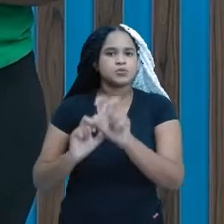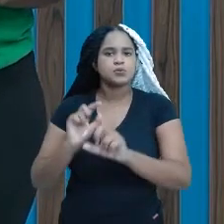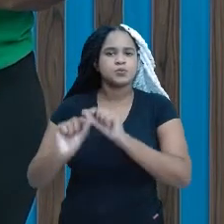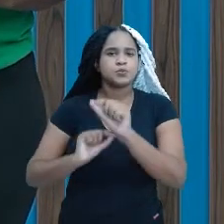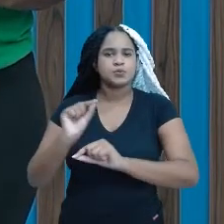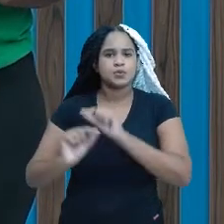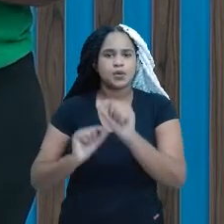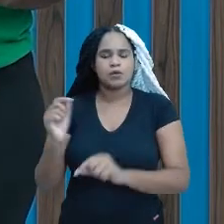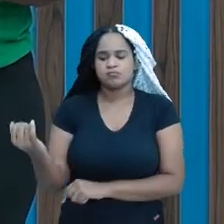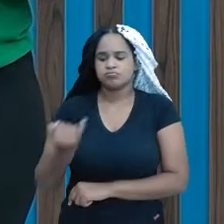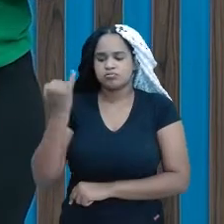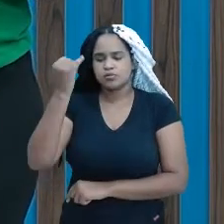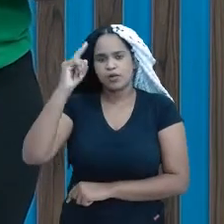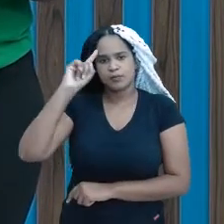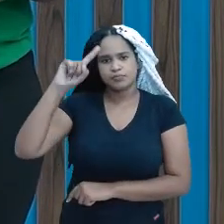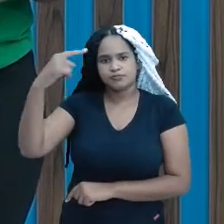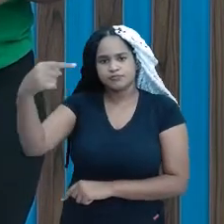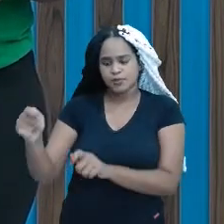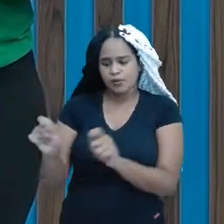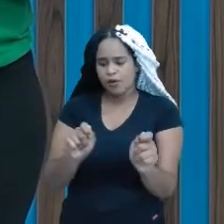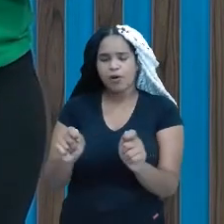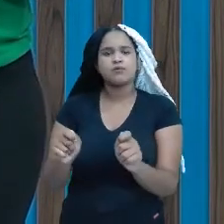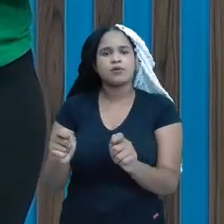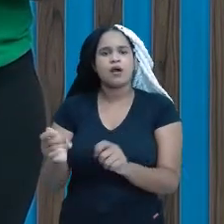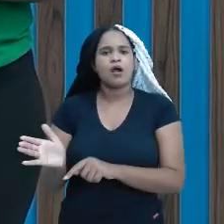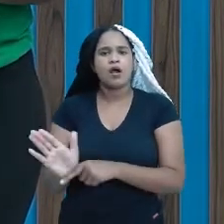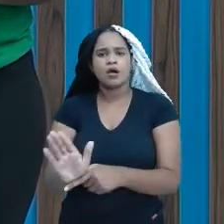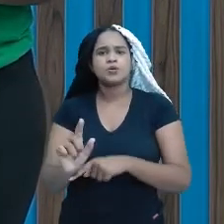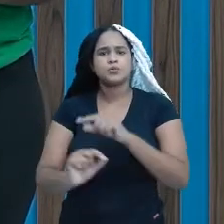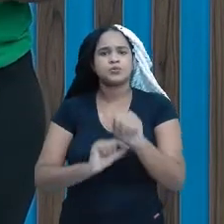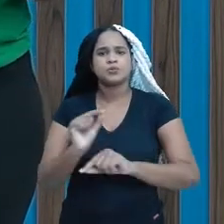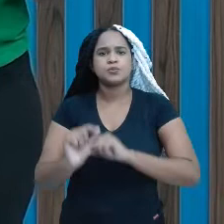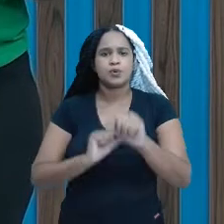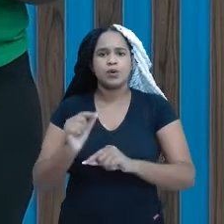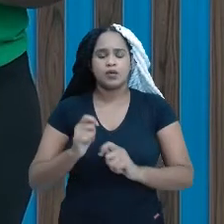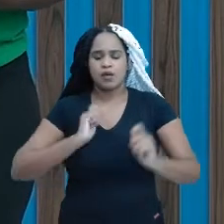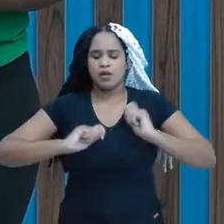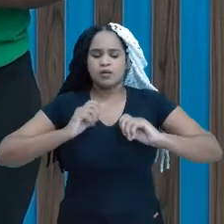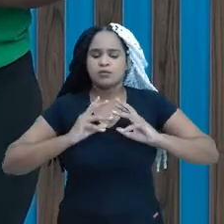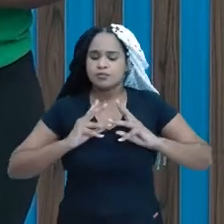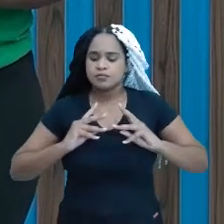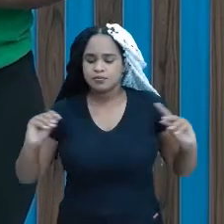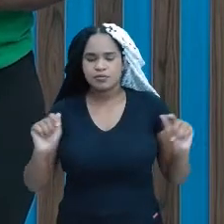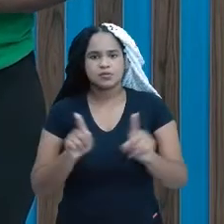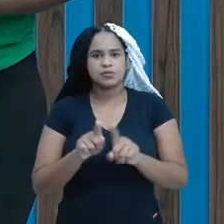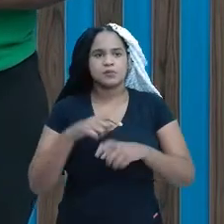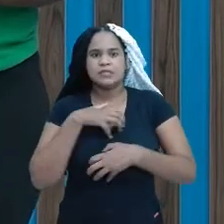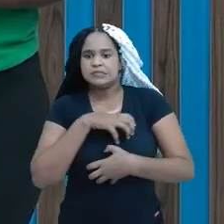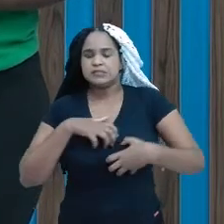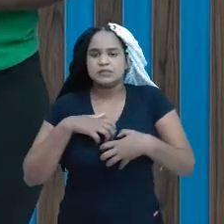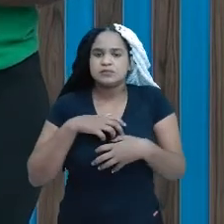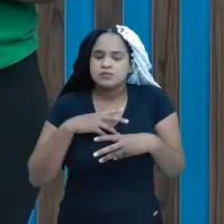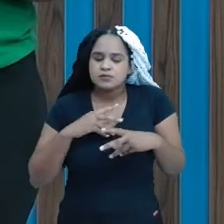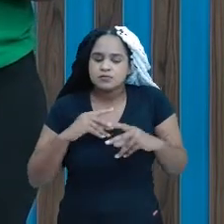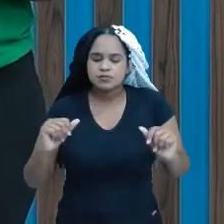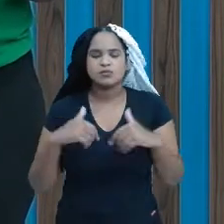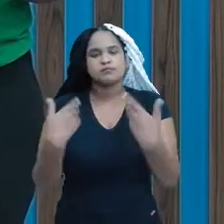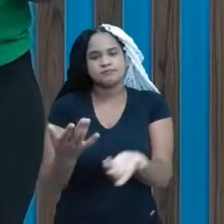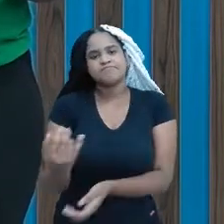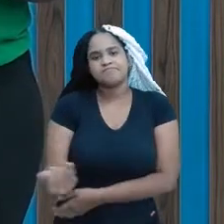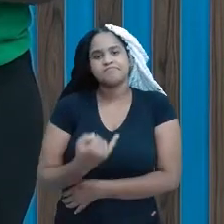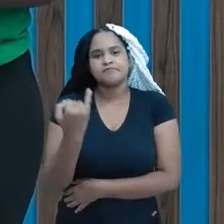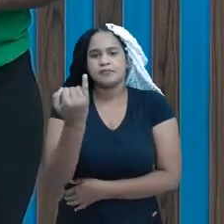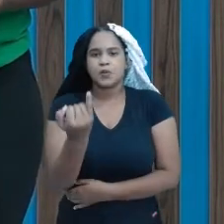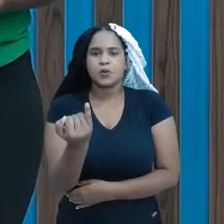da rotina e que a calma minimiza o estresse e a ansiedade. E isso já é um ponto